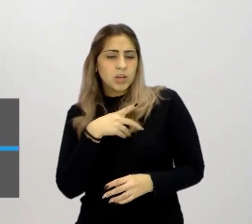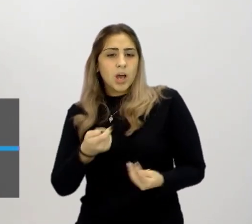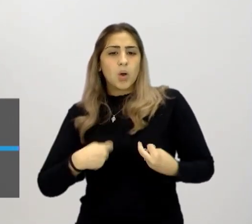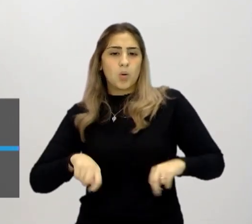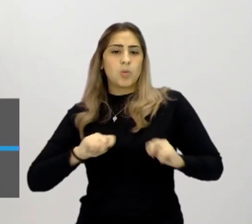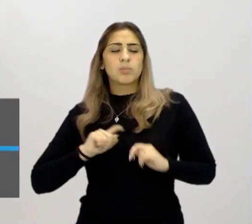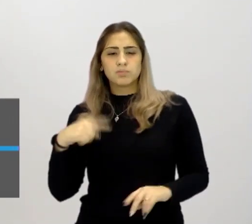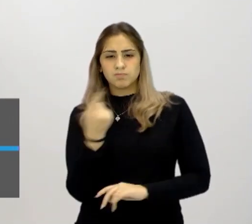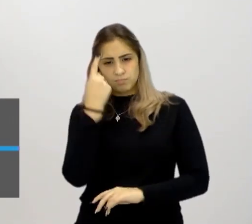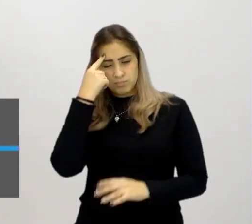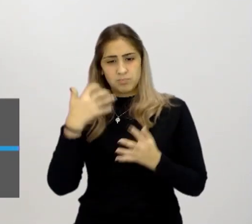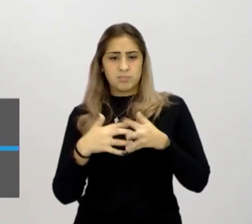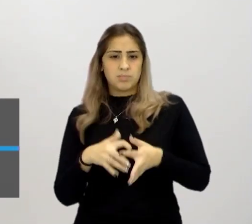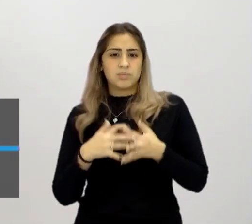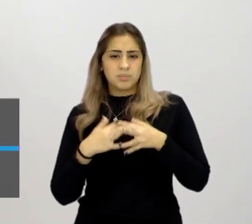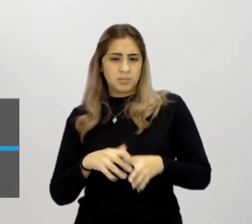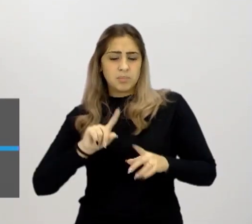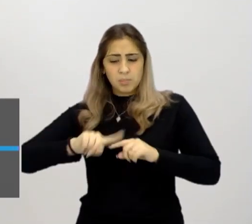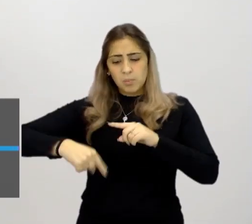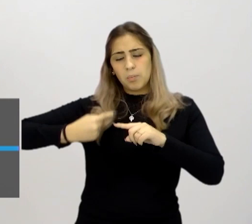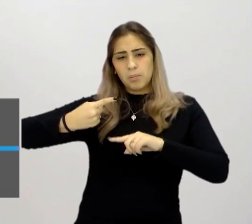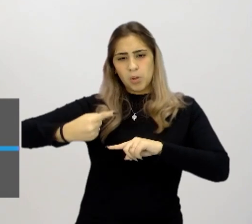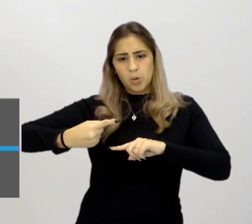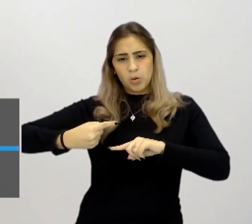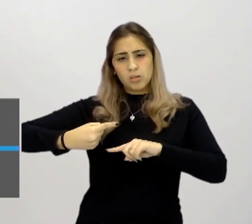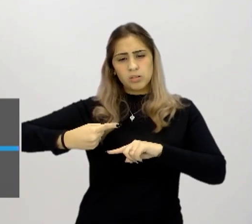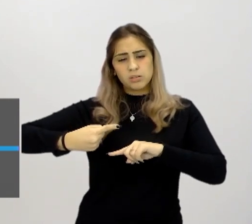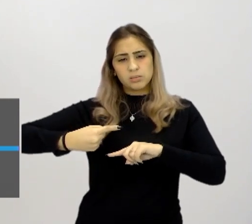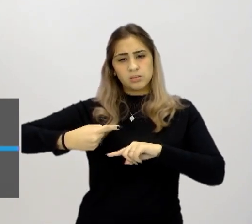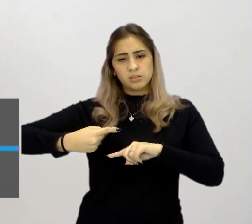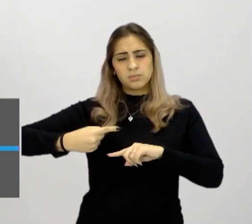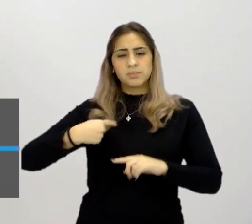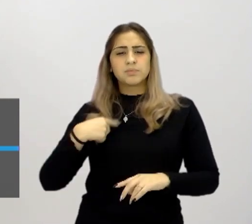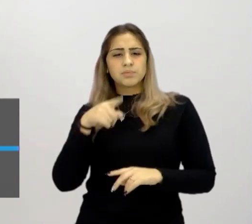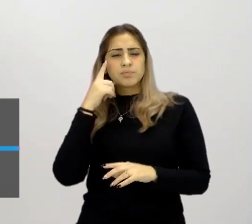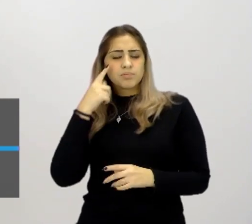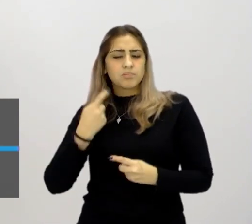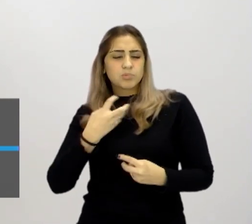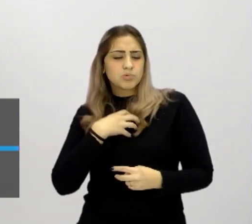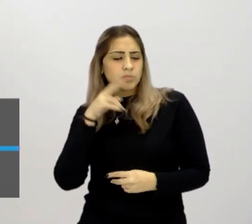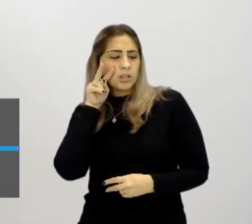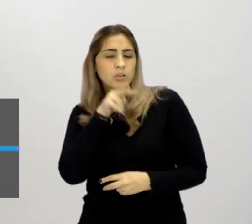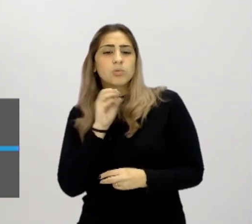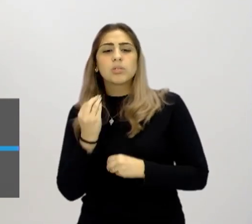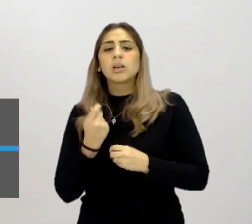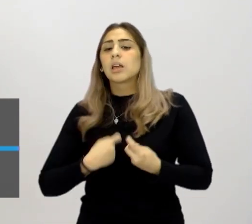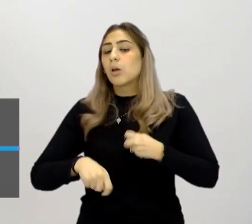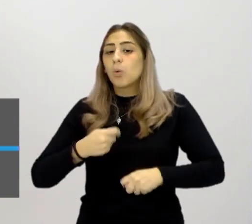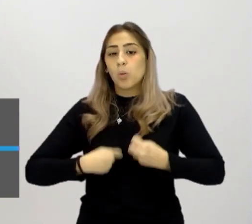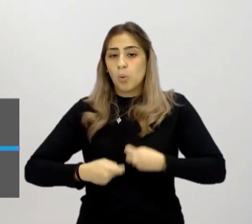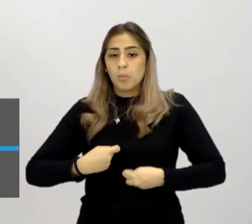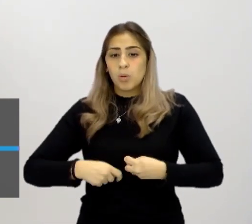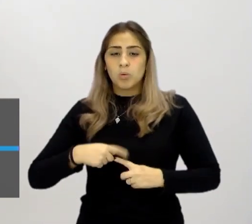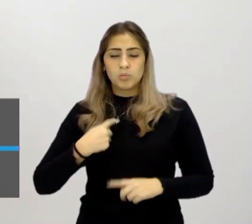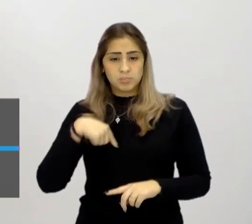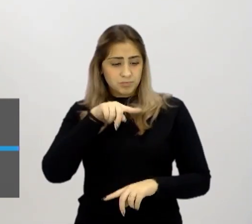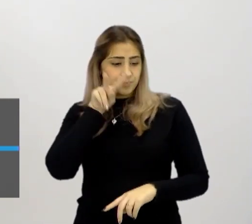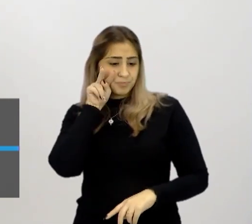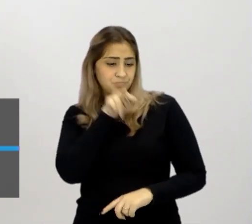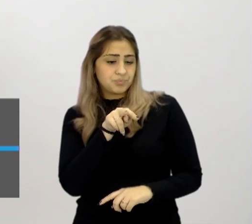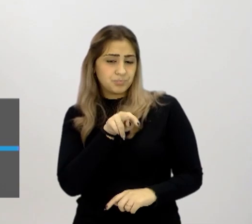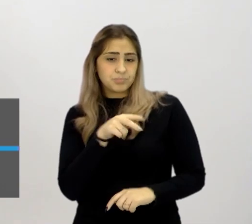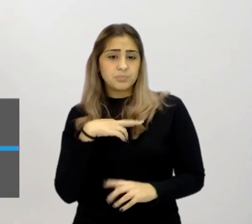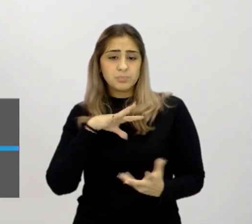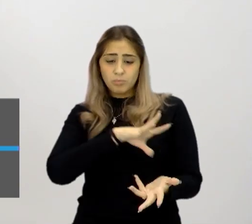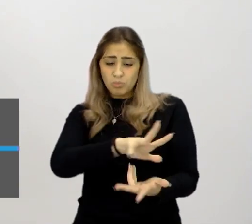gente pensar o mundo pós-Guerra Fria, do ponto de vista econômico, aí nós vamos ver que nós estamos